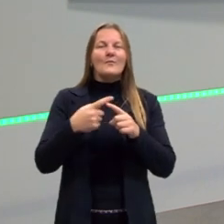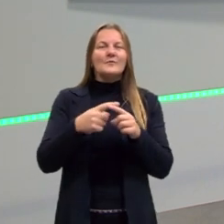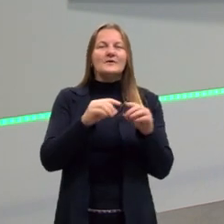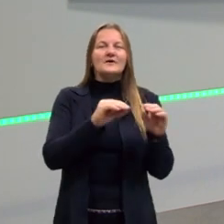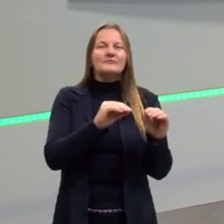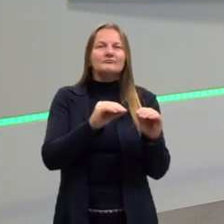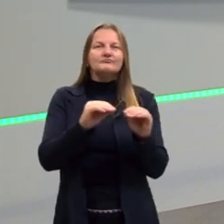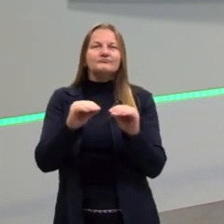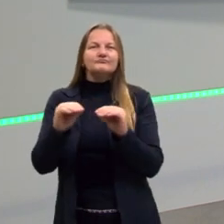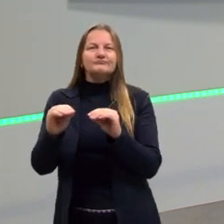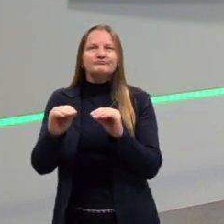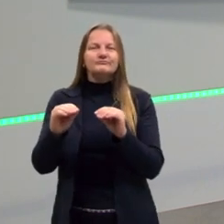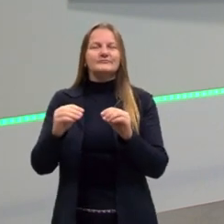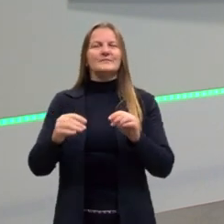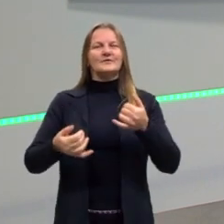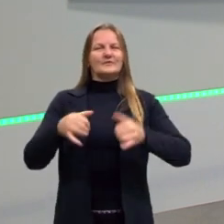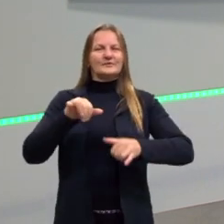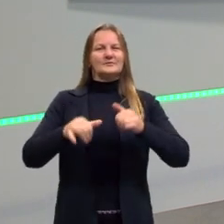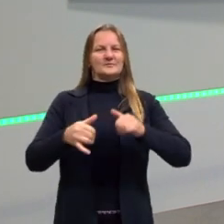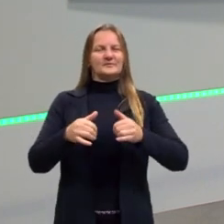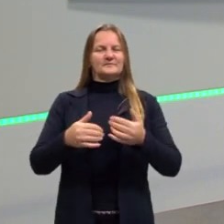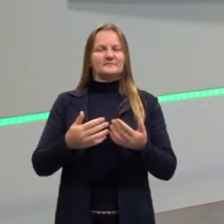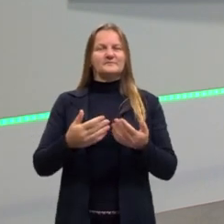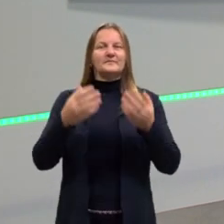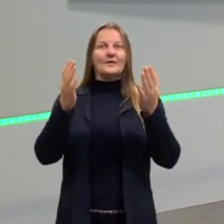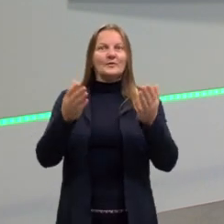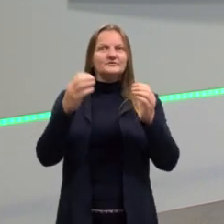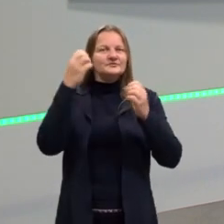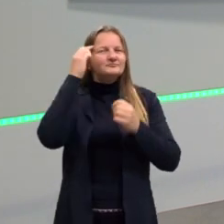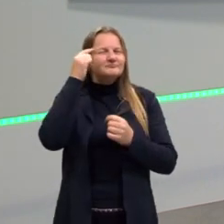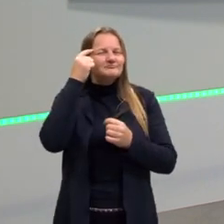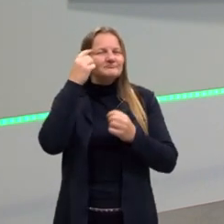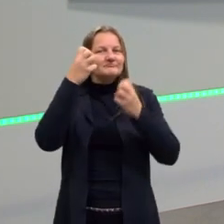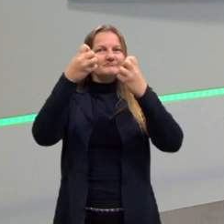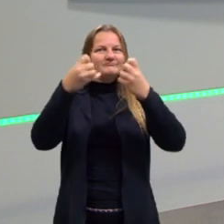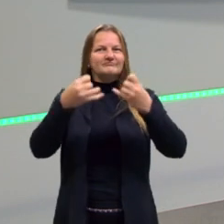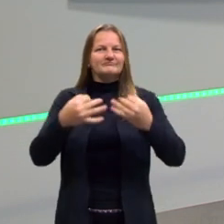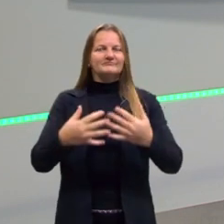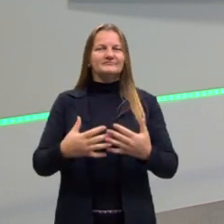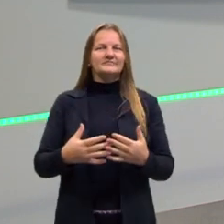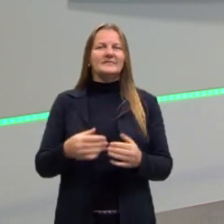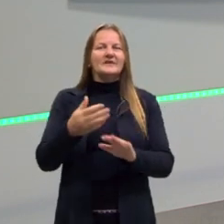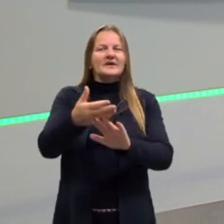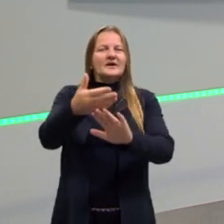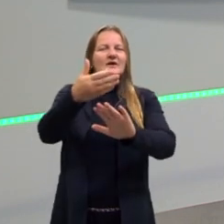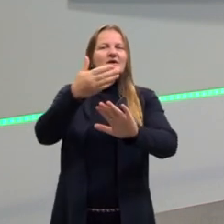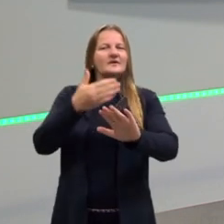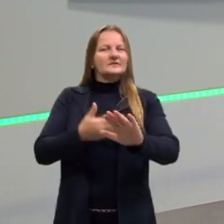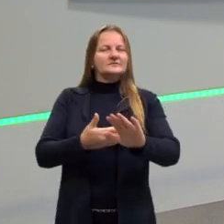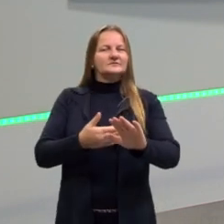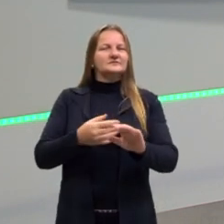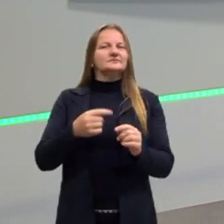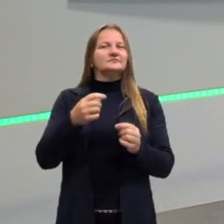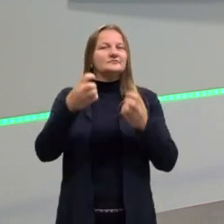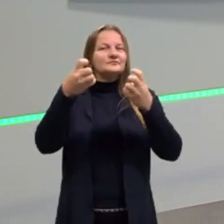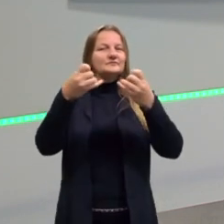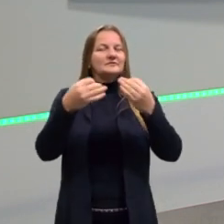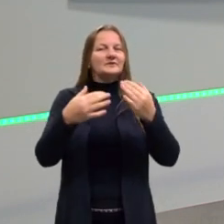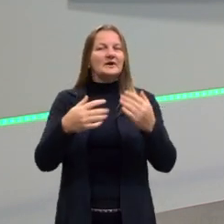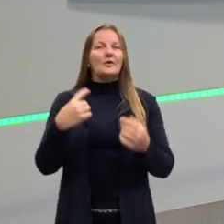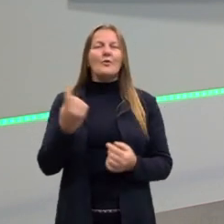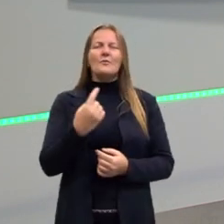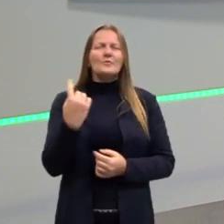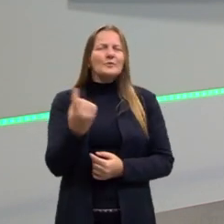a gente vai entender um pouco é isso na aula de hoje antes de falar de Equilíbrio a gente vai pensar um pouquinho sobre o